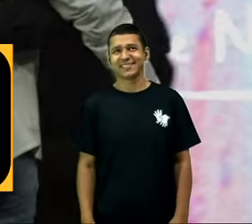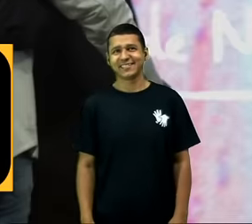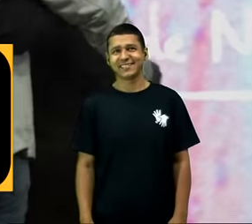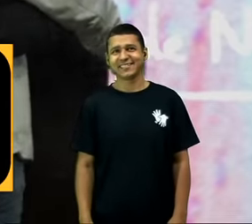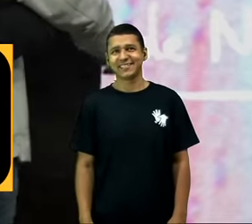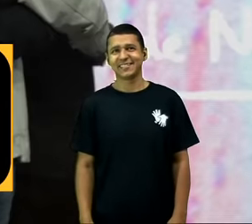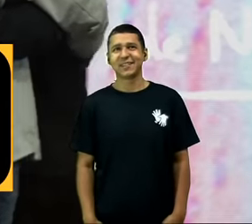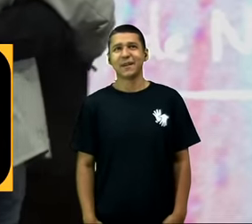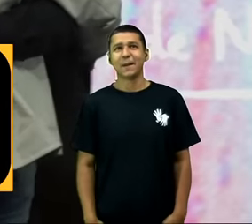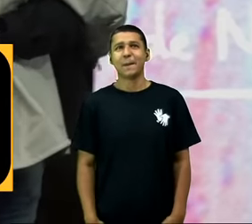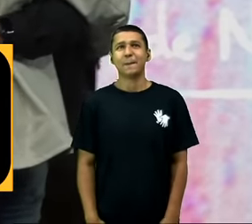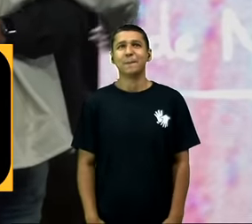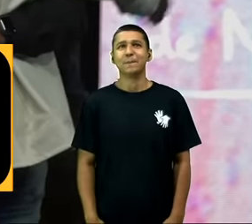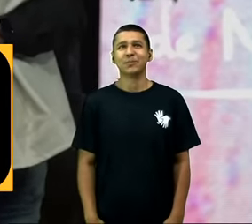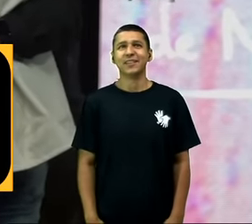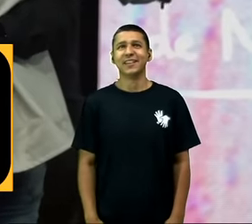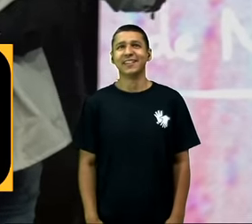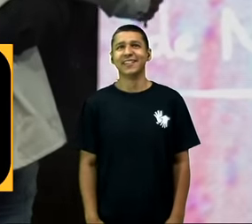Eu não ia perder, Caleb, essa piada.